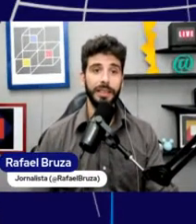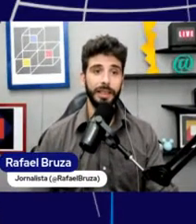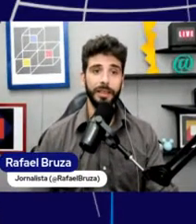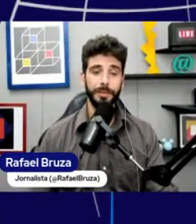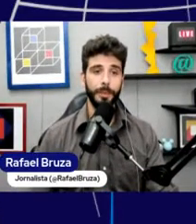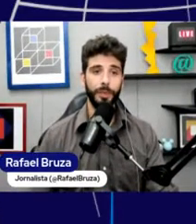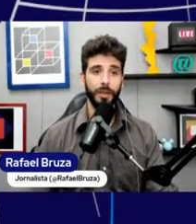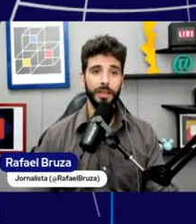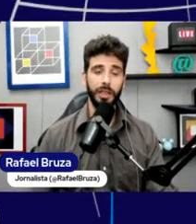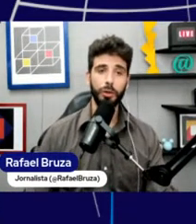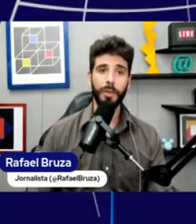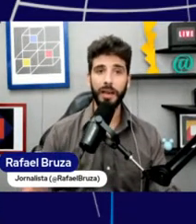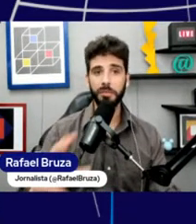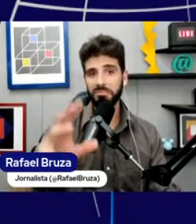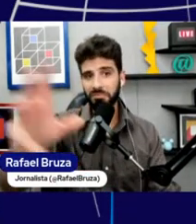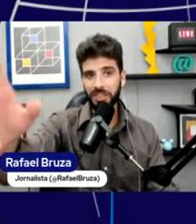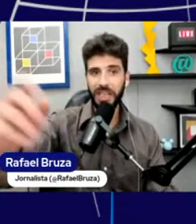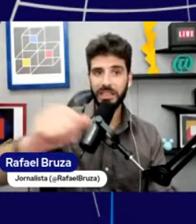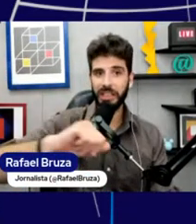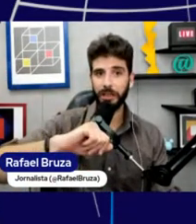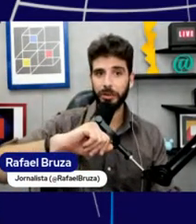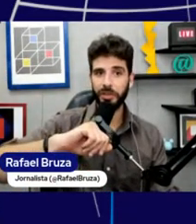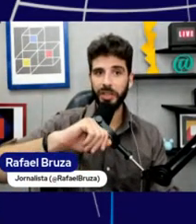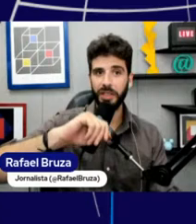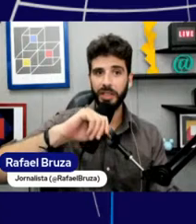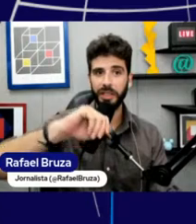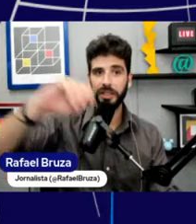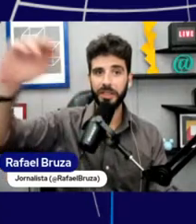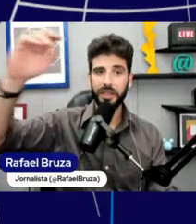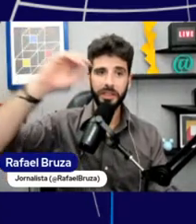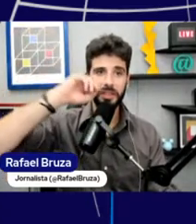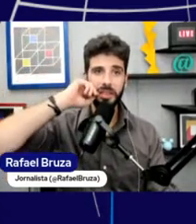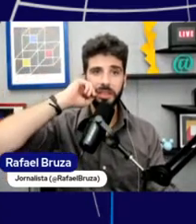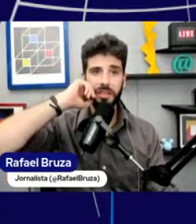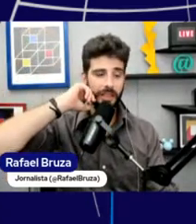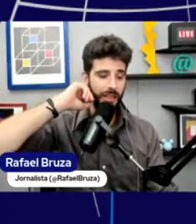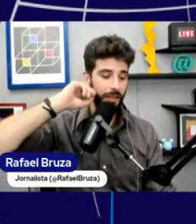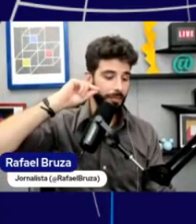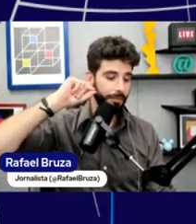pode encana cara né se ele tomar se anos de